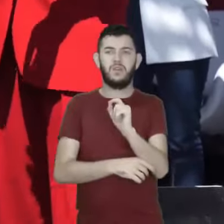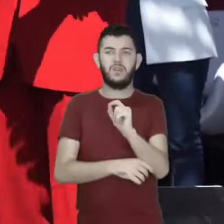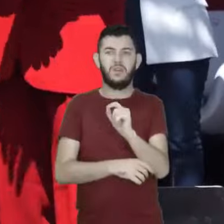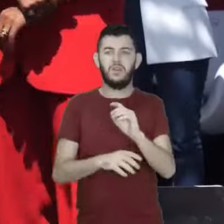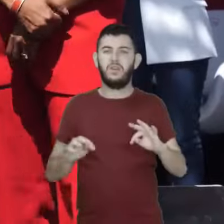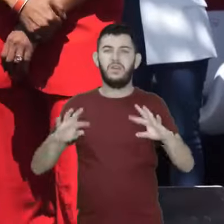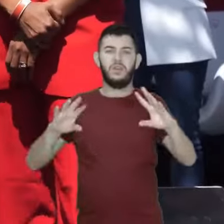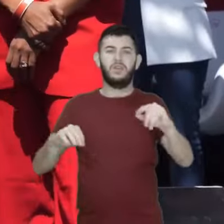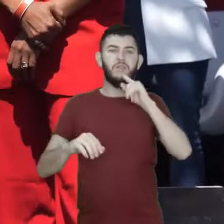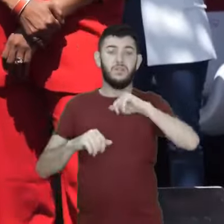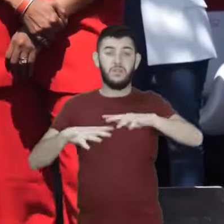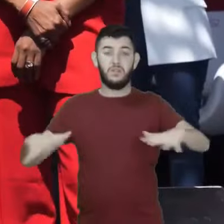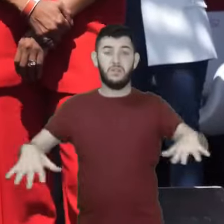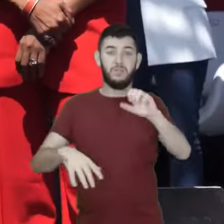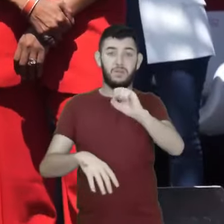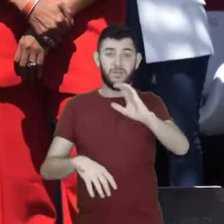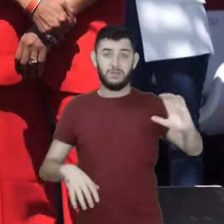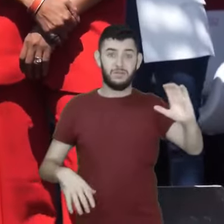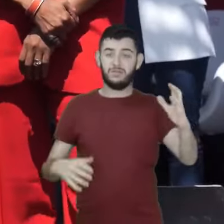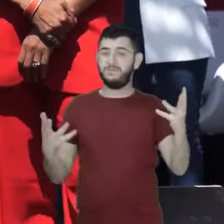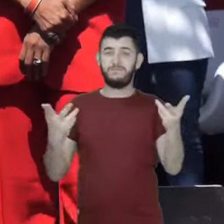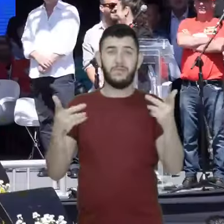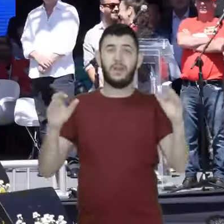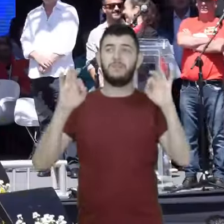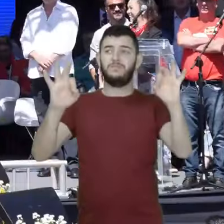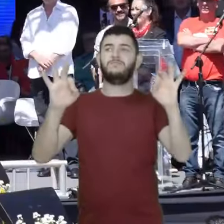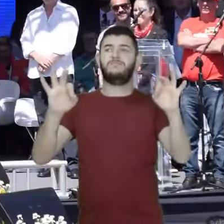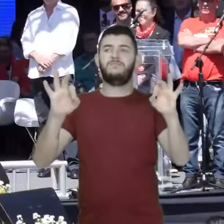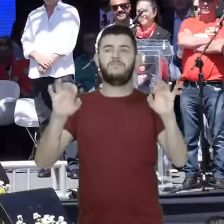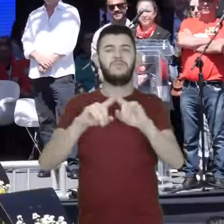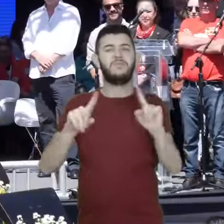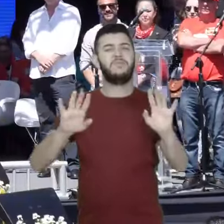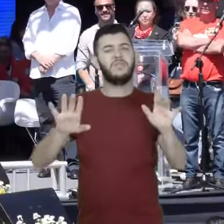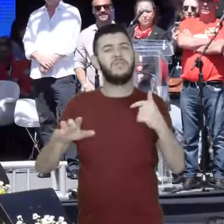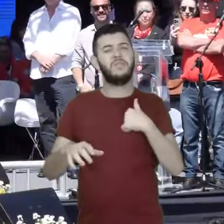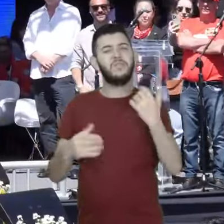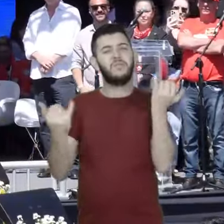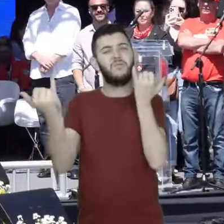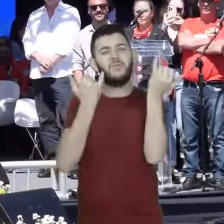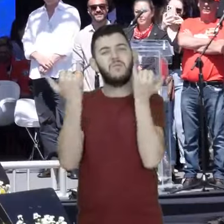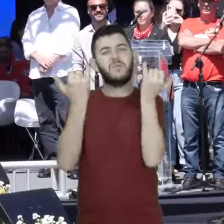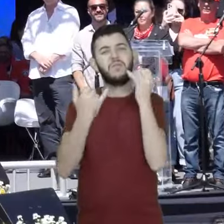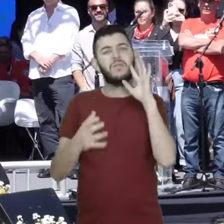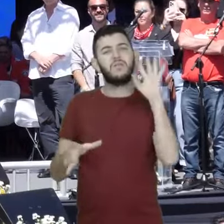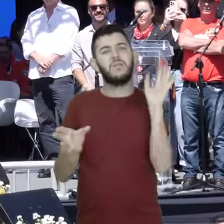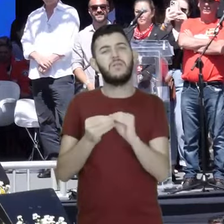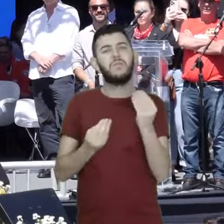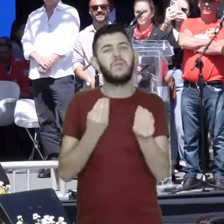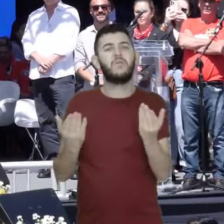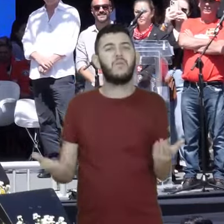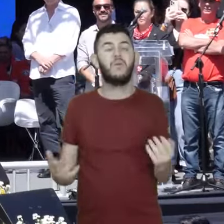praias maravilhosas. E aí eu fico sabendo que Floripa não tem